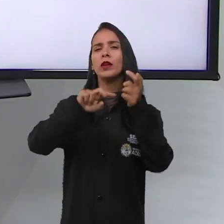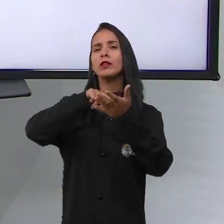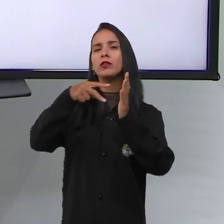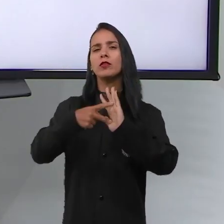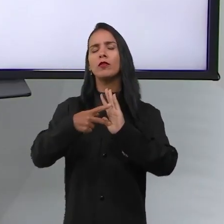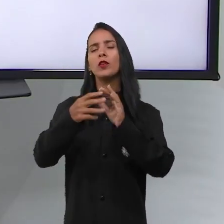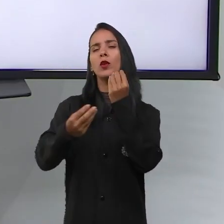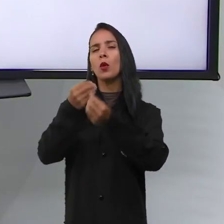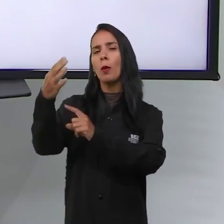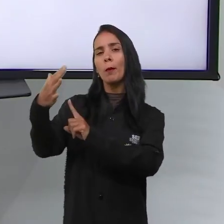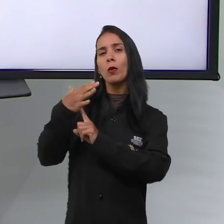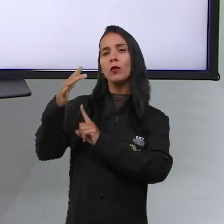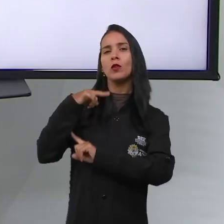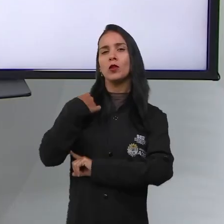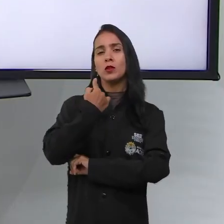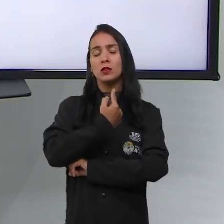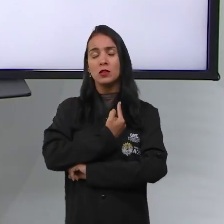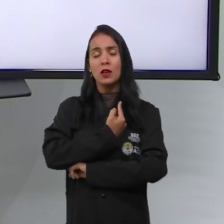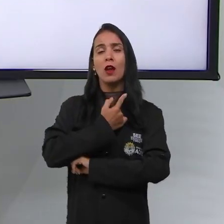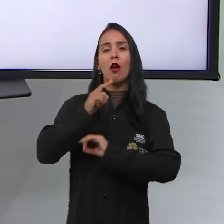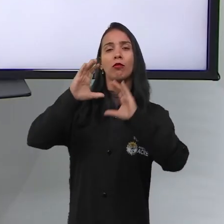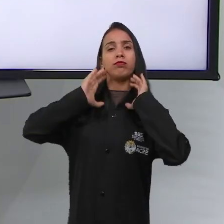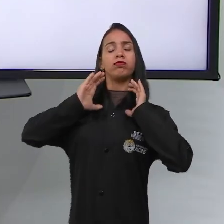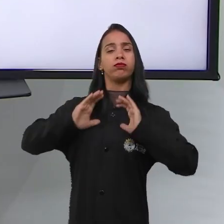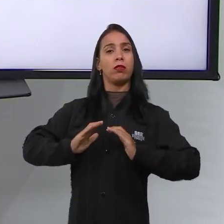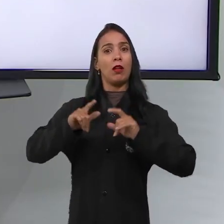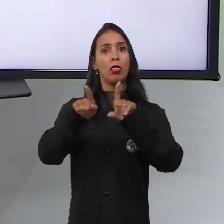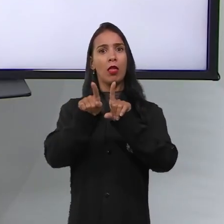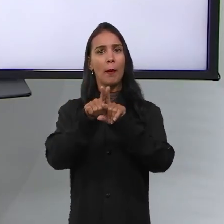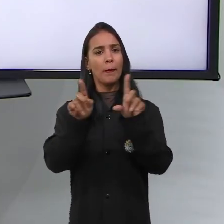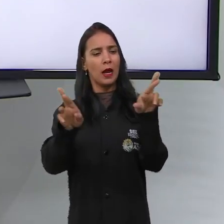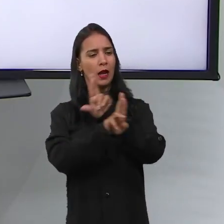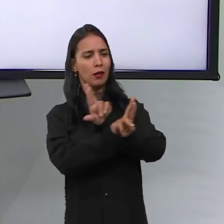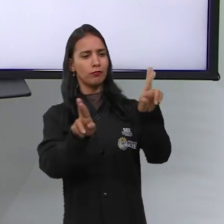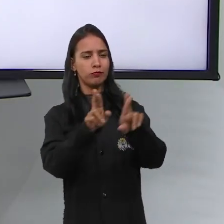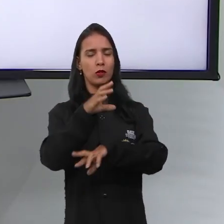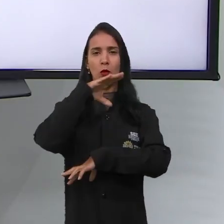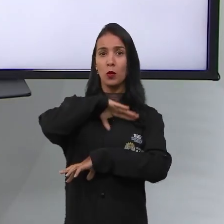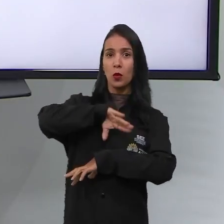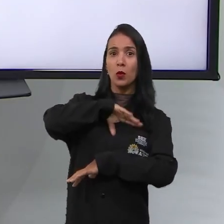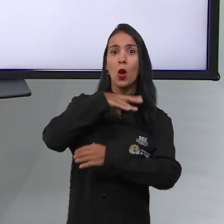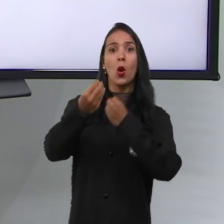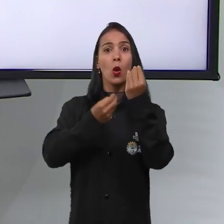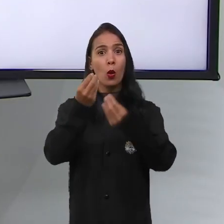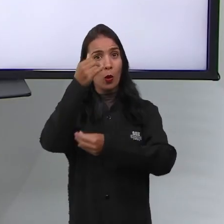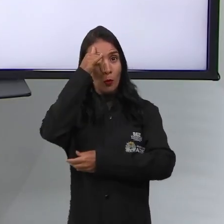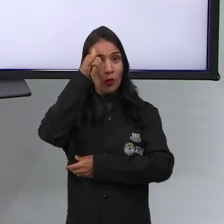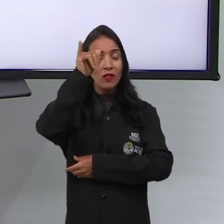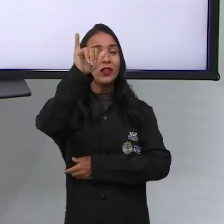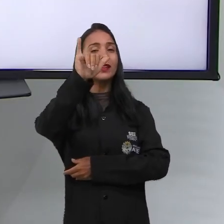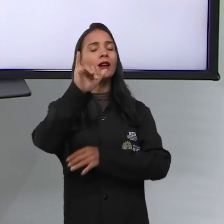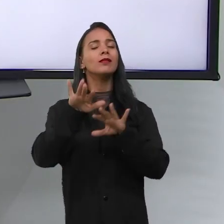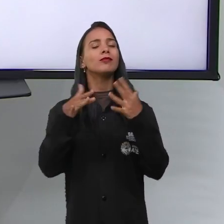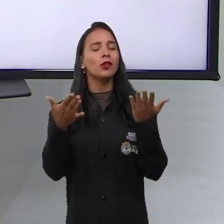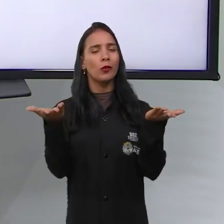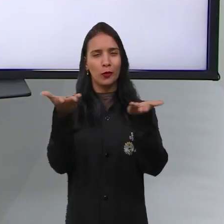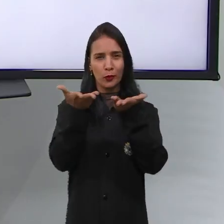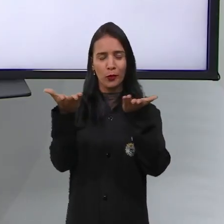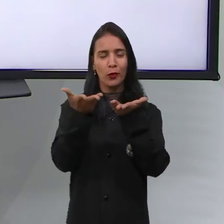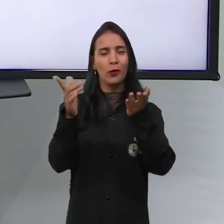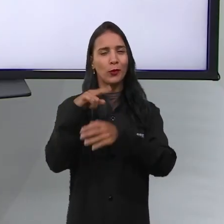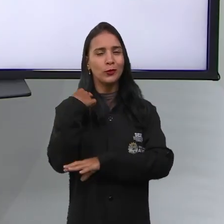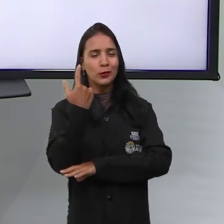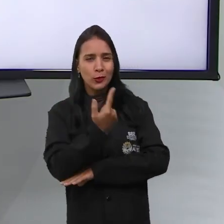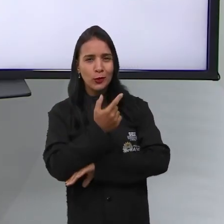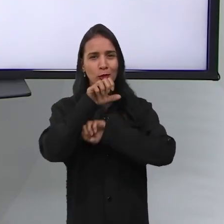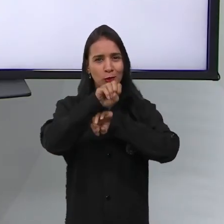a relação disso com a língua portuguesa? Como não disseminar notícias falsas? É isso que nós vamos descobrir